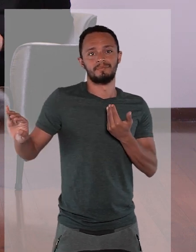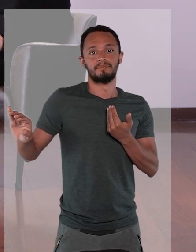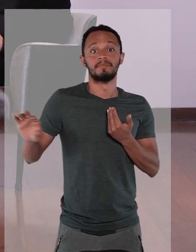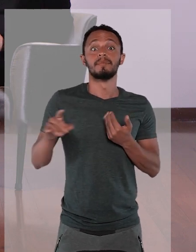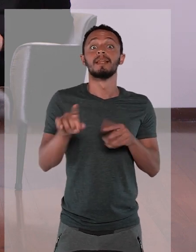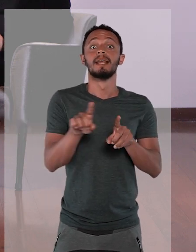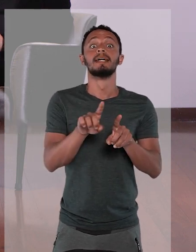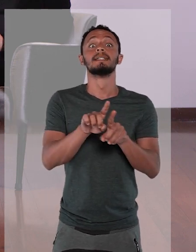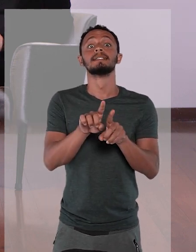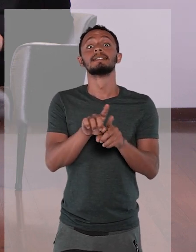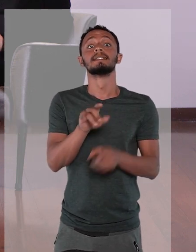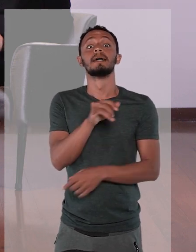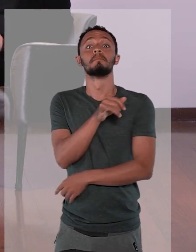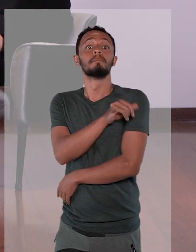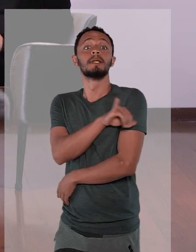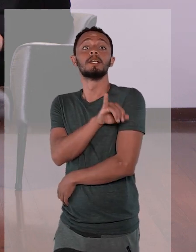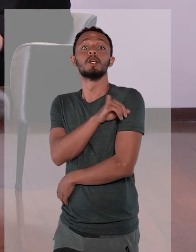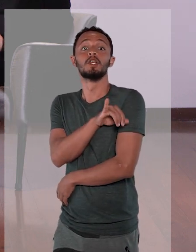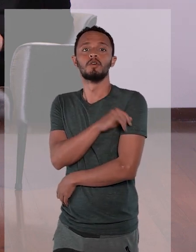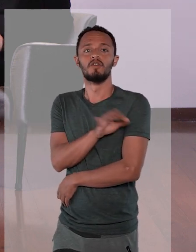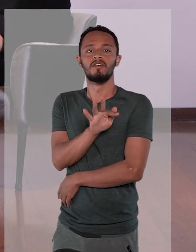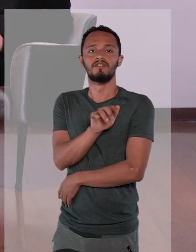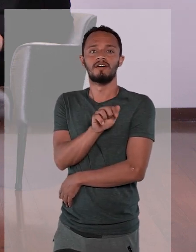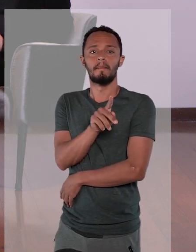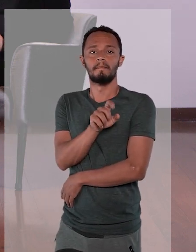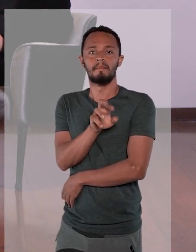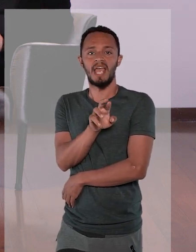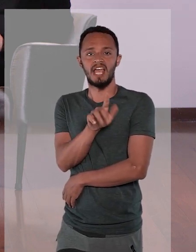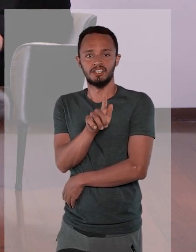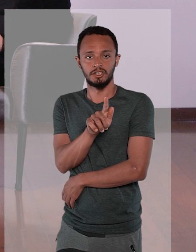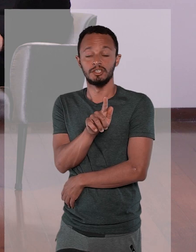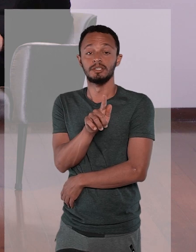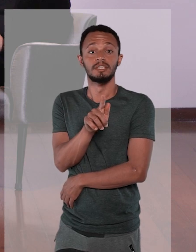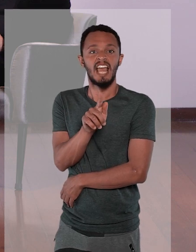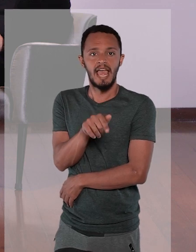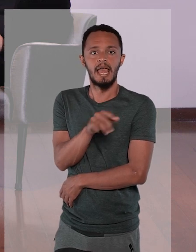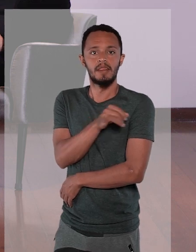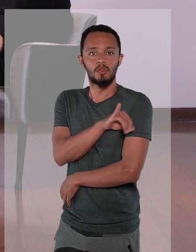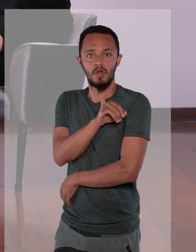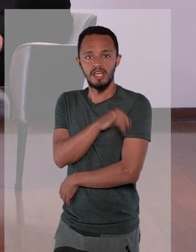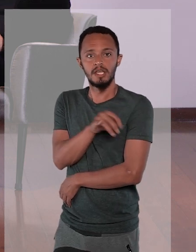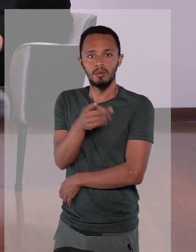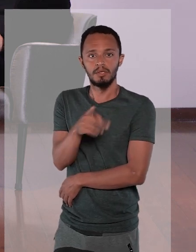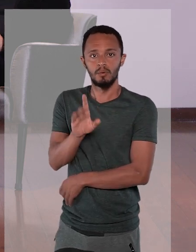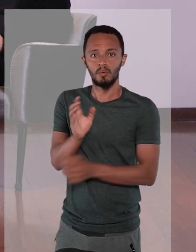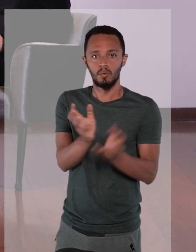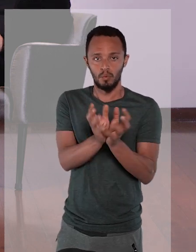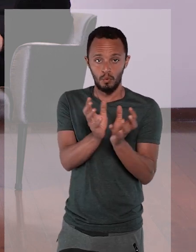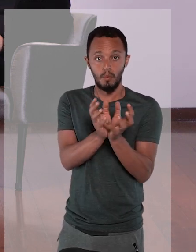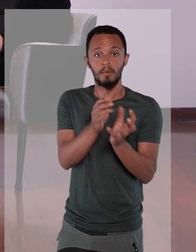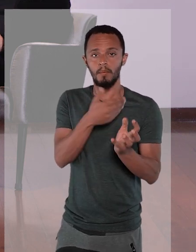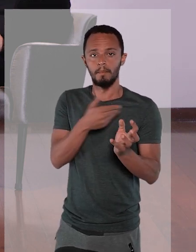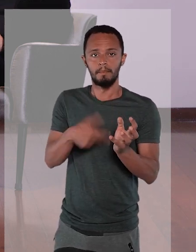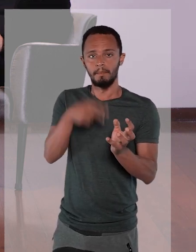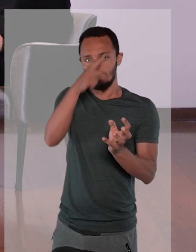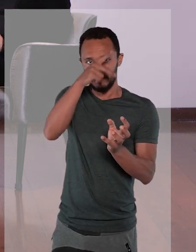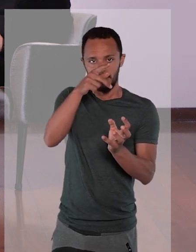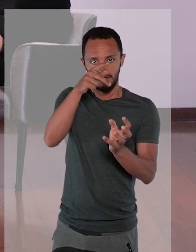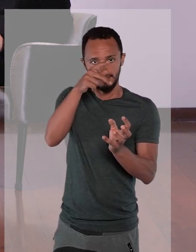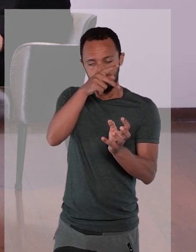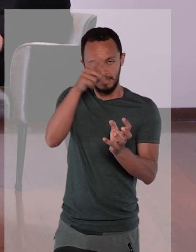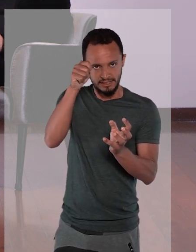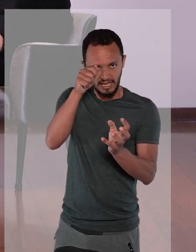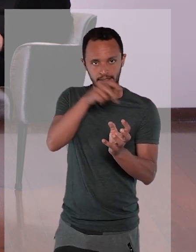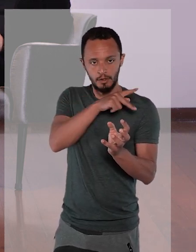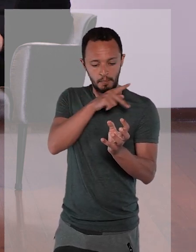no Rio, e a gente fez um trabalho muito bom. Era um grupo que reunia pessoas, coordenado pelo presidente da FAPERJ, que é o professor Gerson Lima, que é um